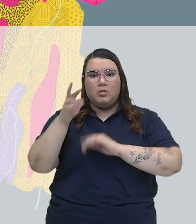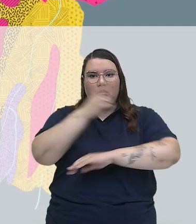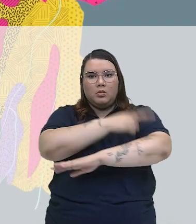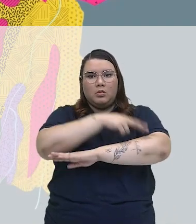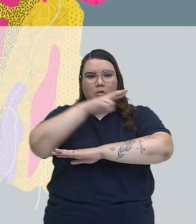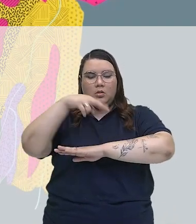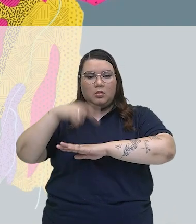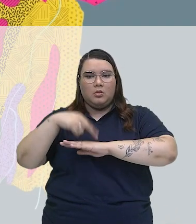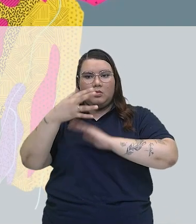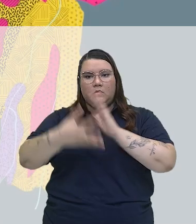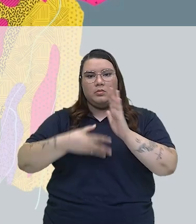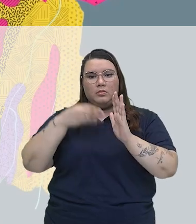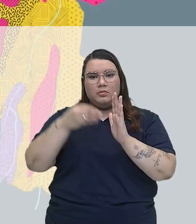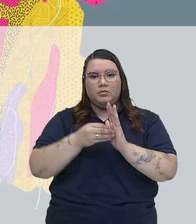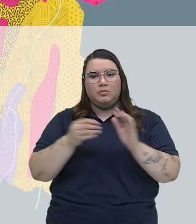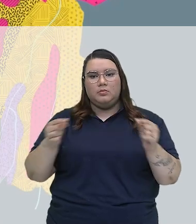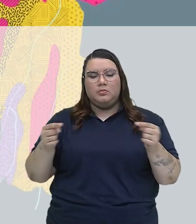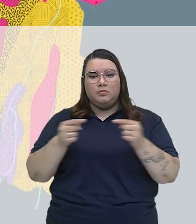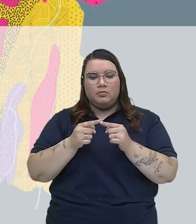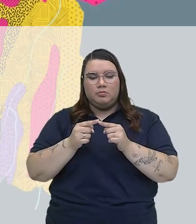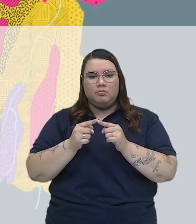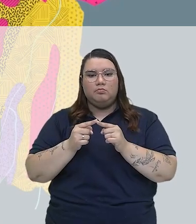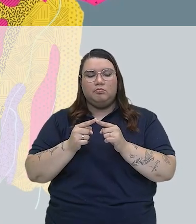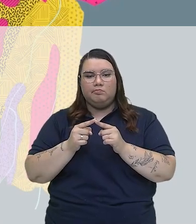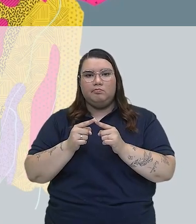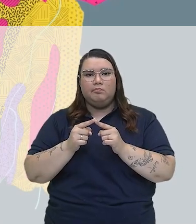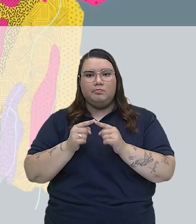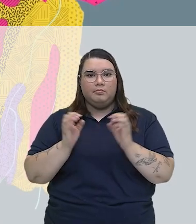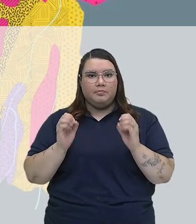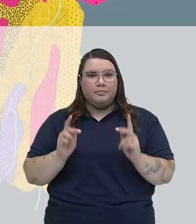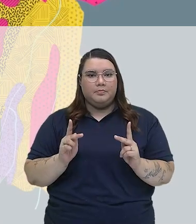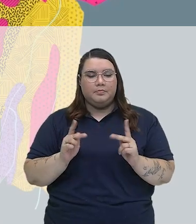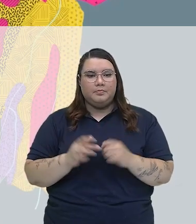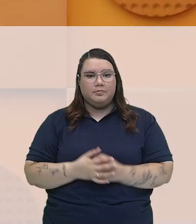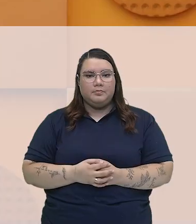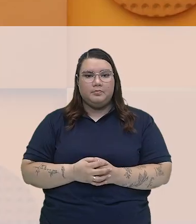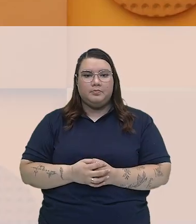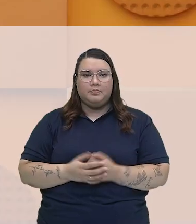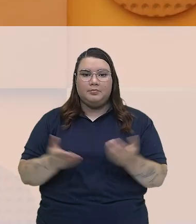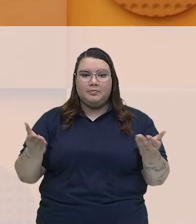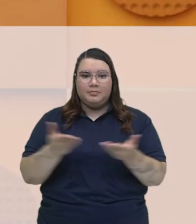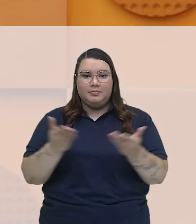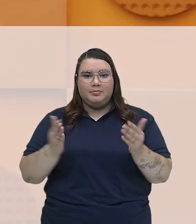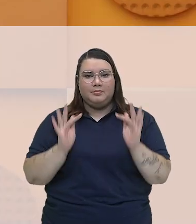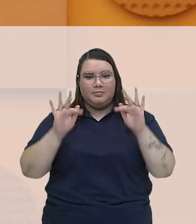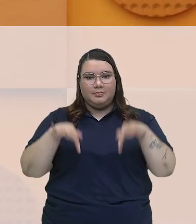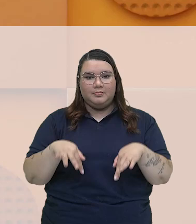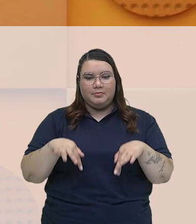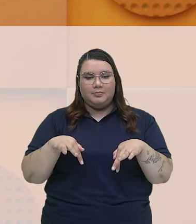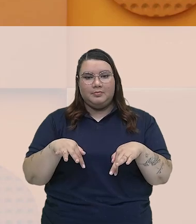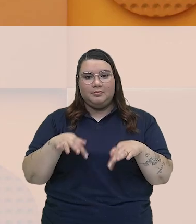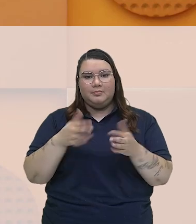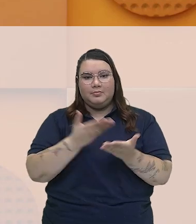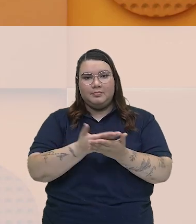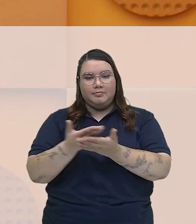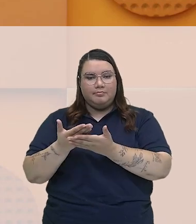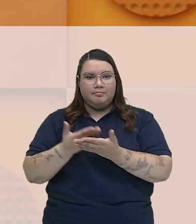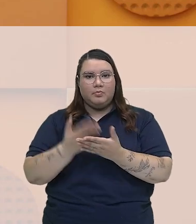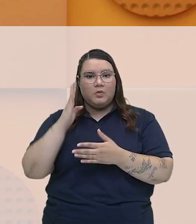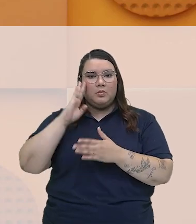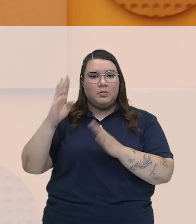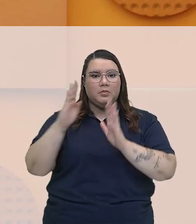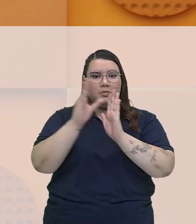é um recorte do relevo brasileiro. E assim finalizamos os